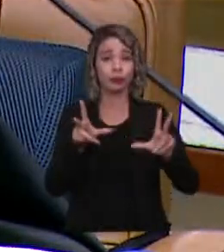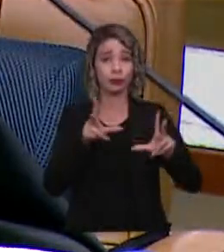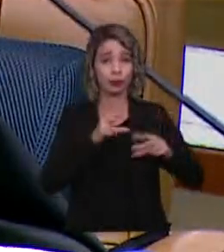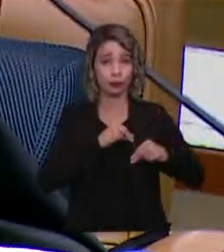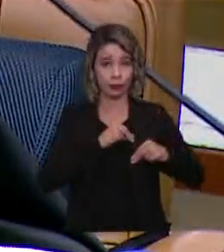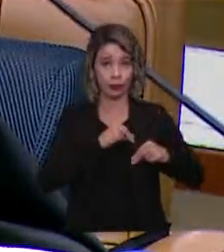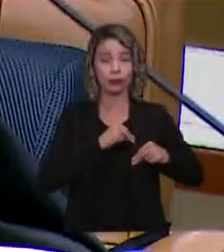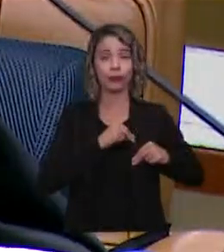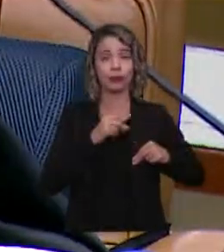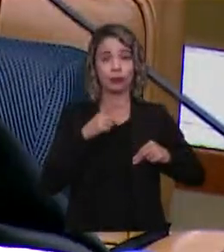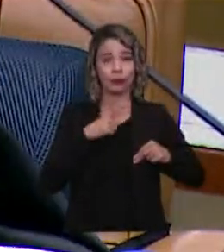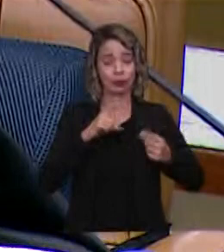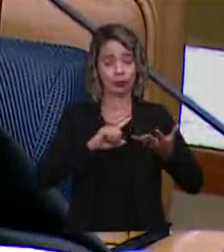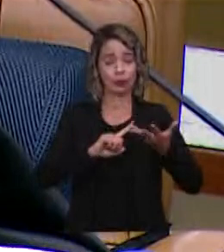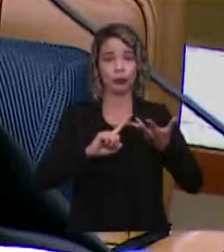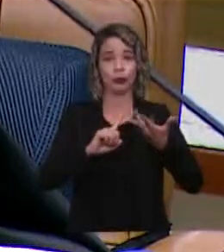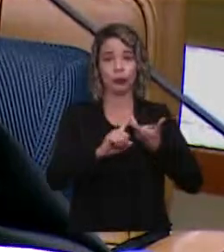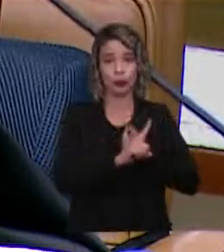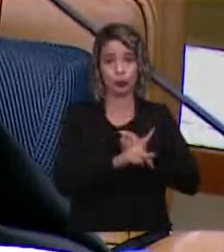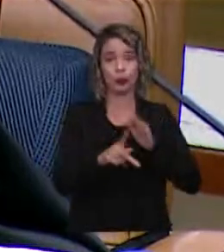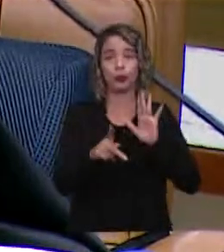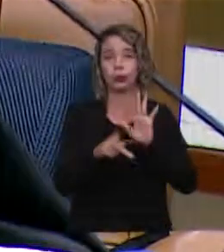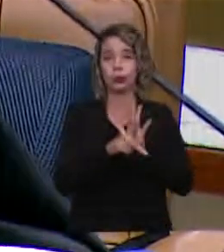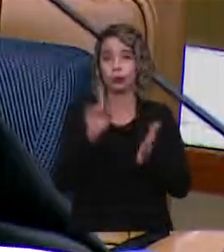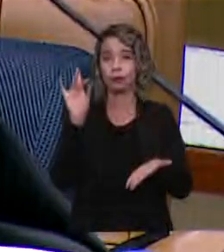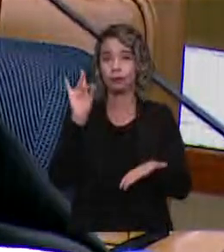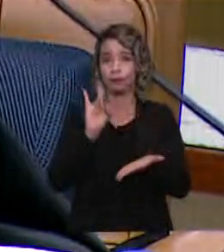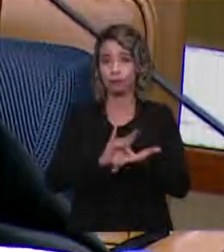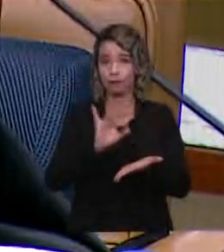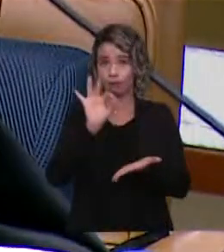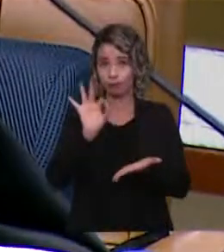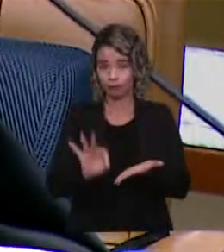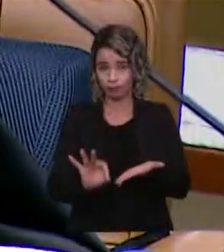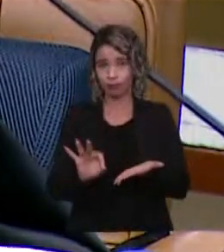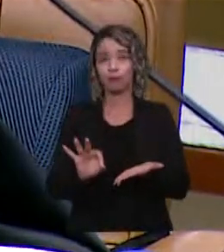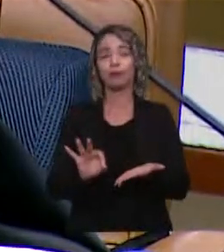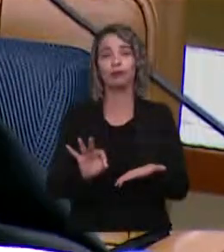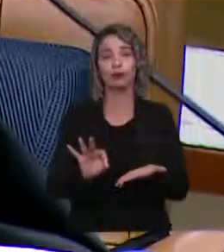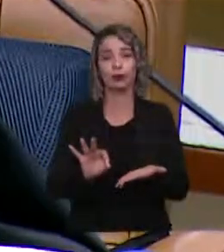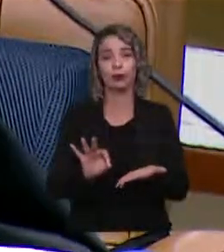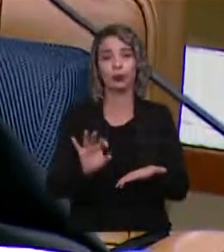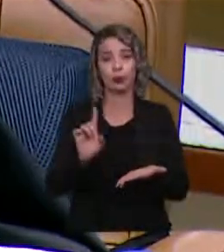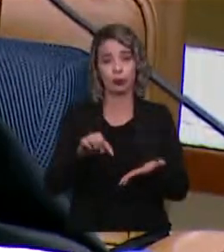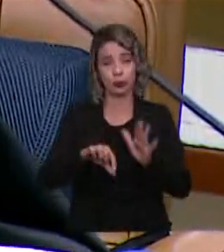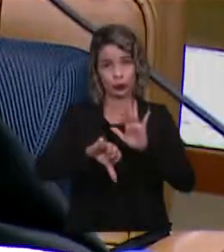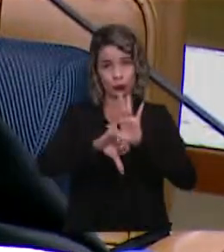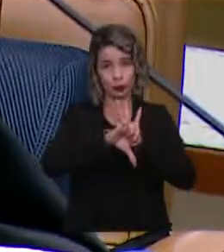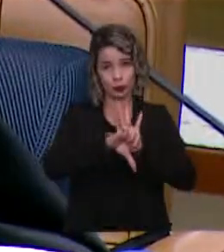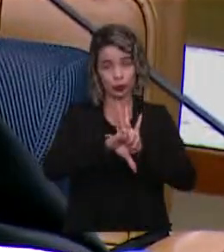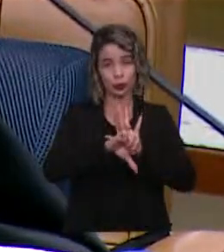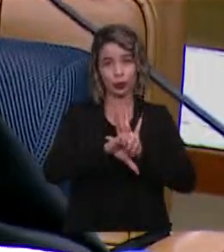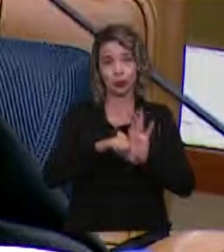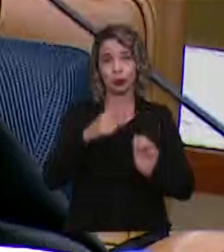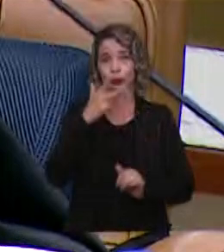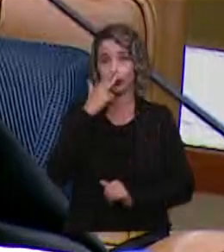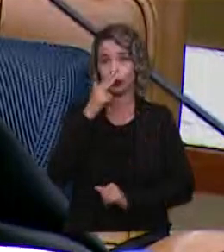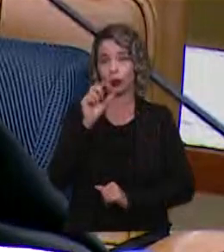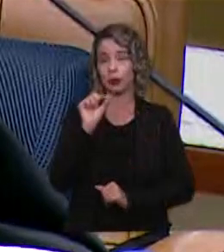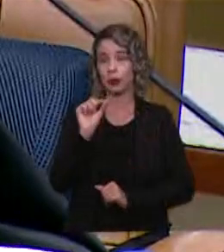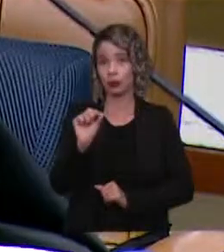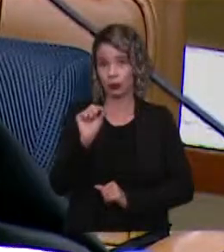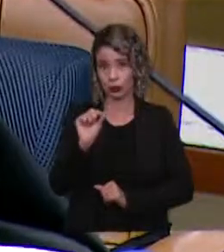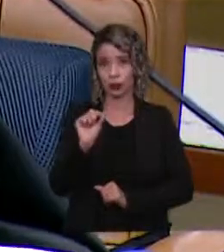mérito das imputações propriamente dito, seja o mérito da ação penal, creio que, do